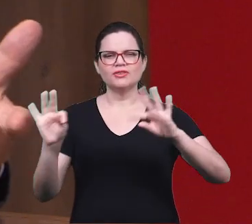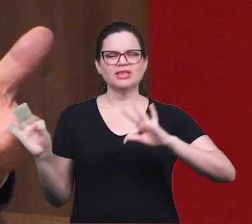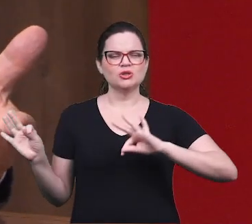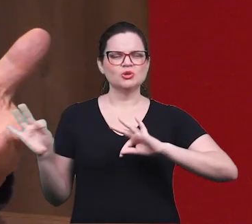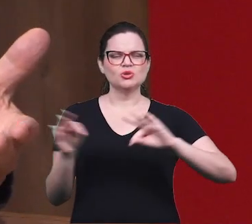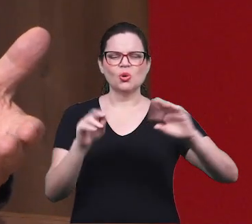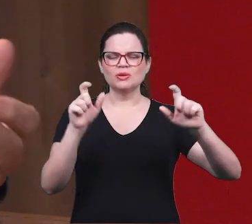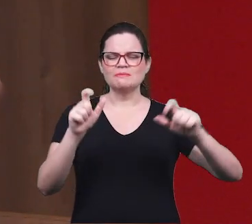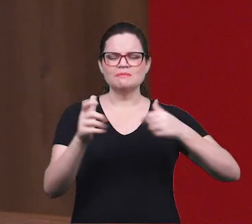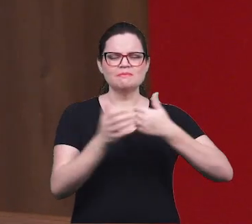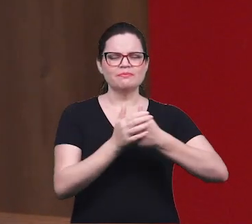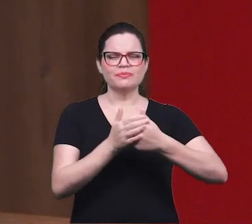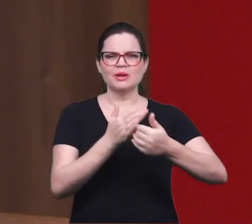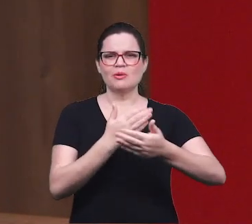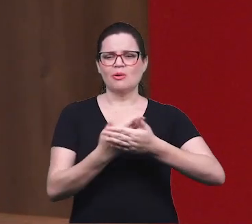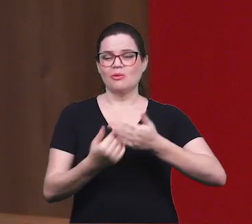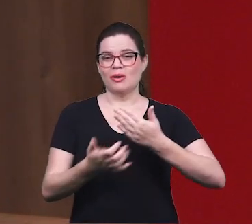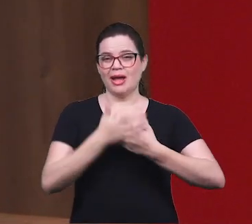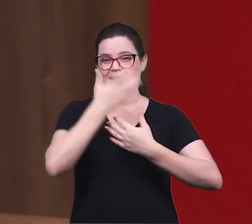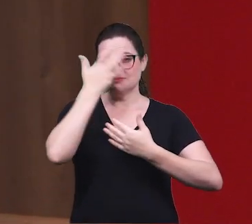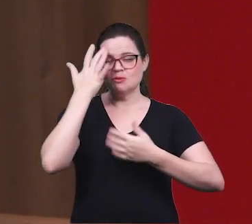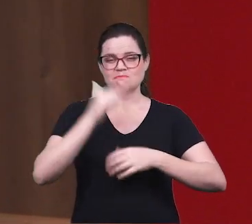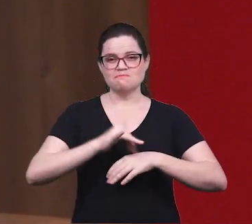mais desesperadas,